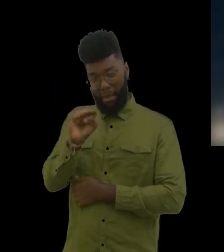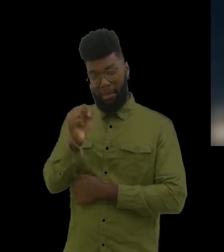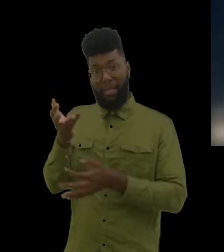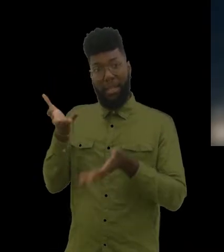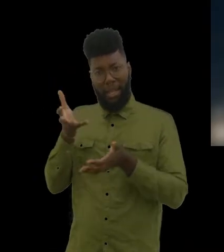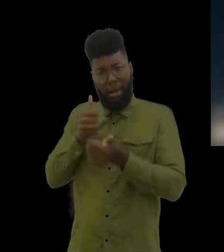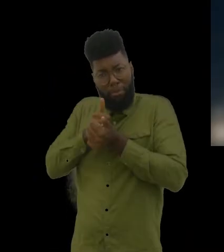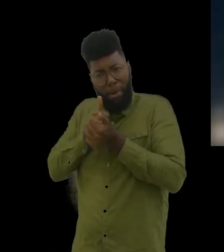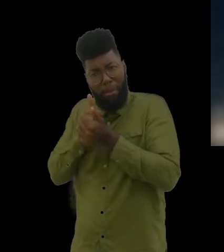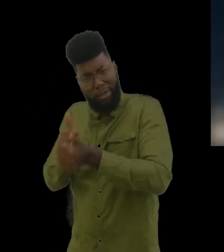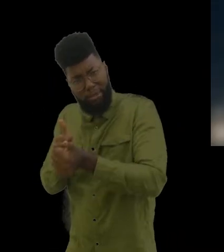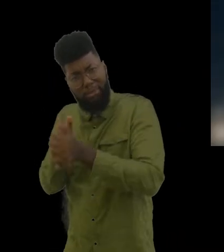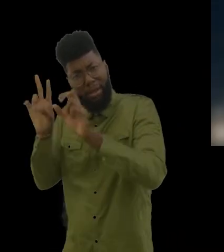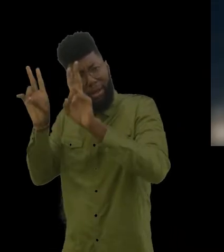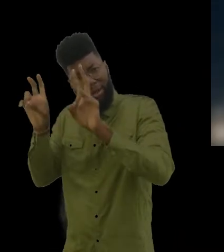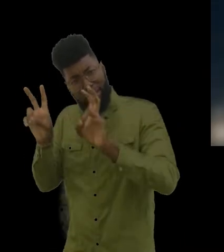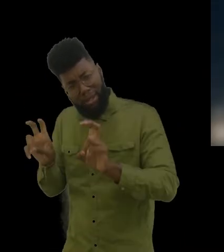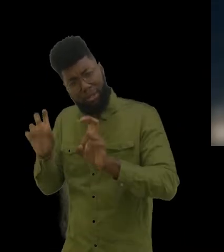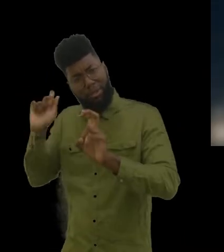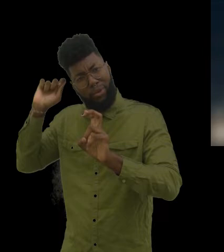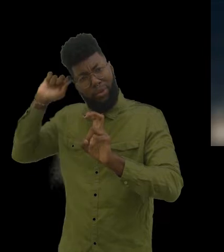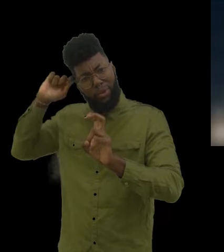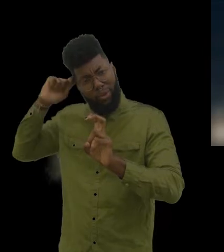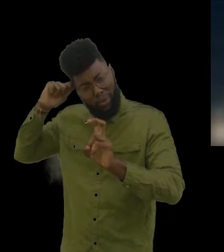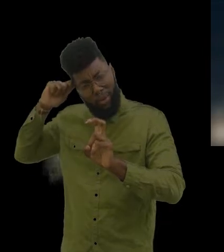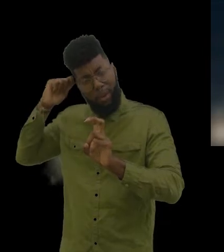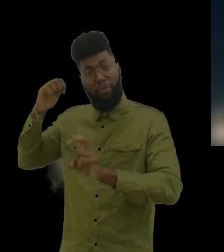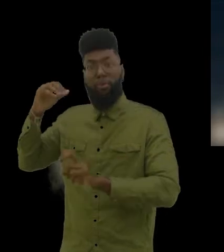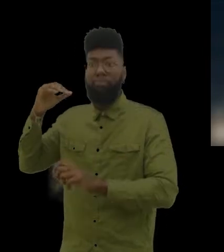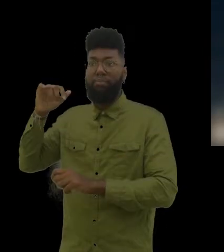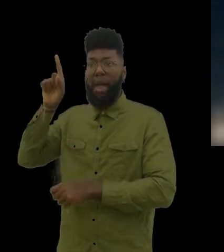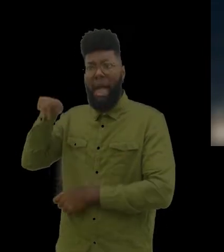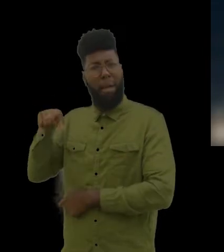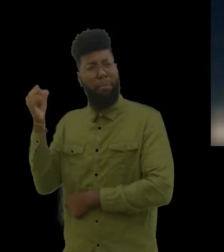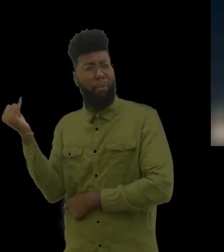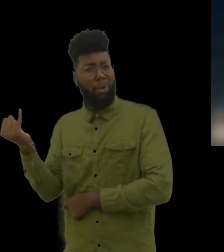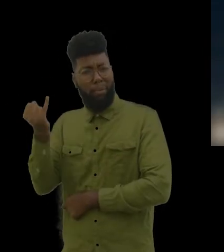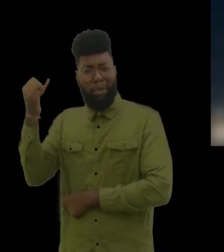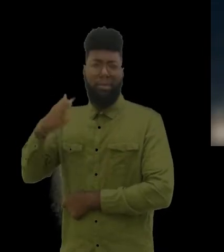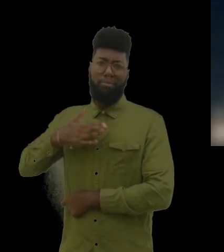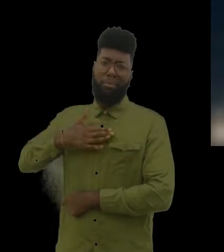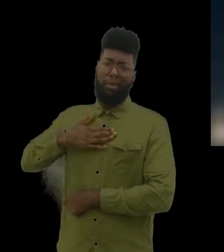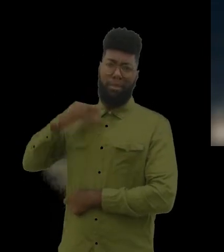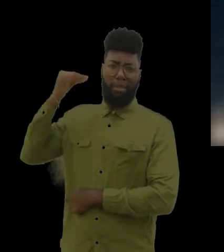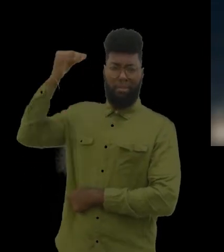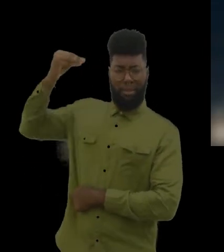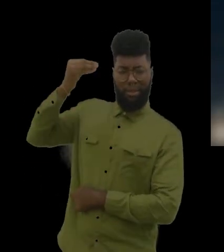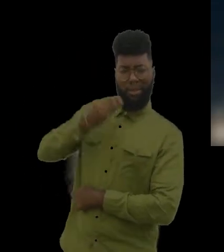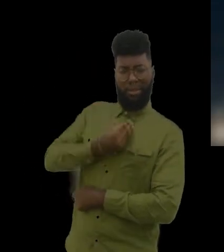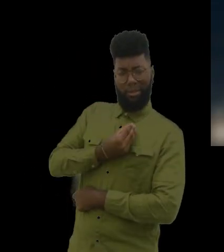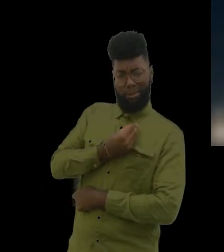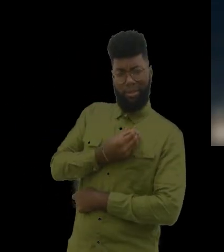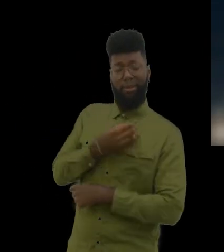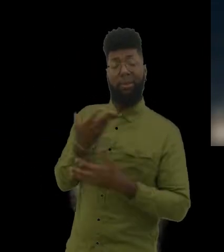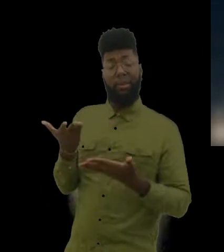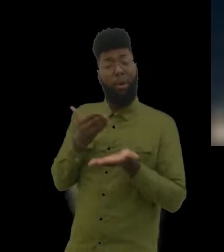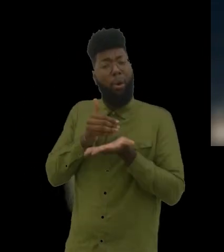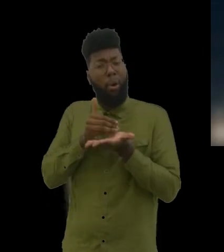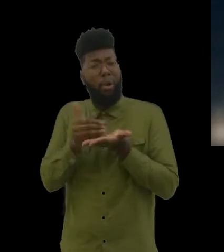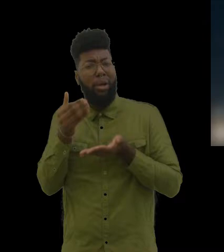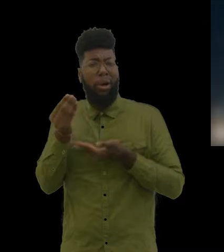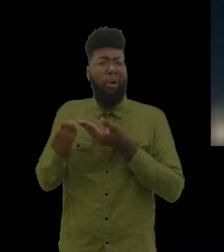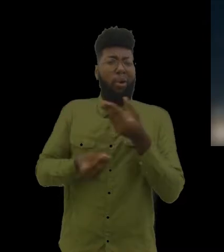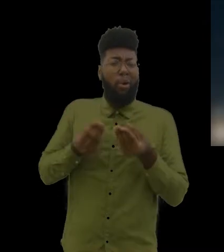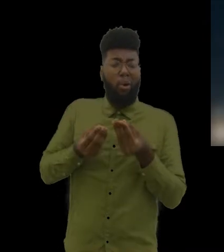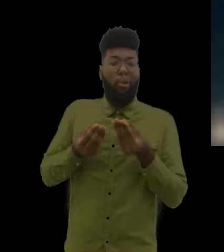questões afros, né, que são importantes dentro da minha jornada. Então, tudo começou e, assim, eu posso dizer, e uma